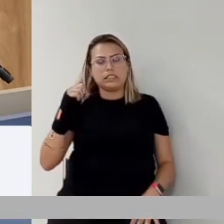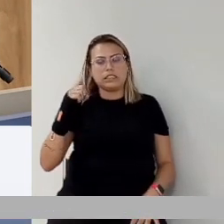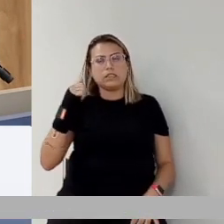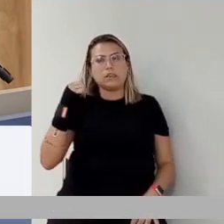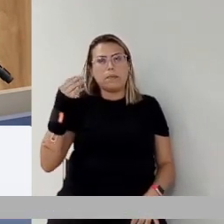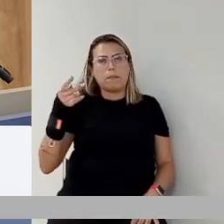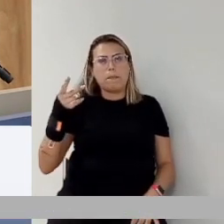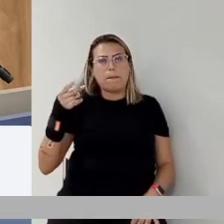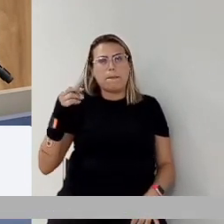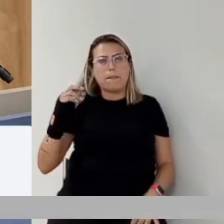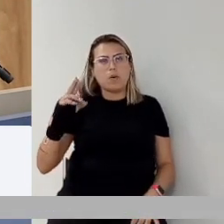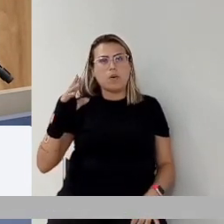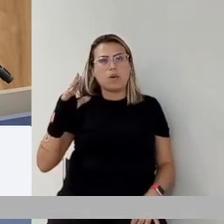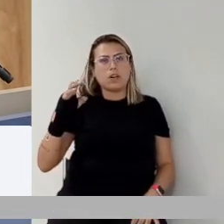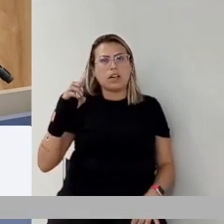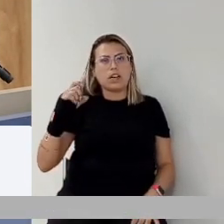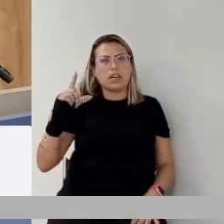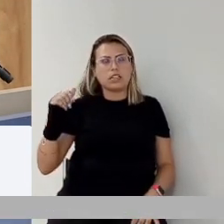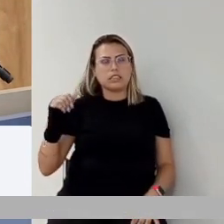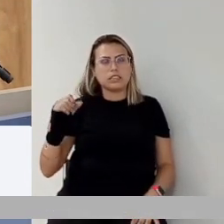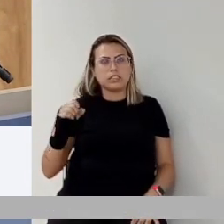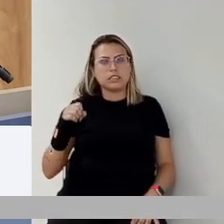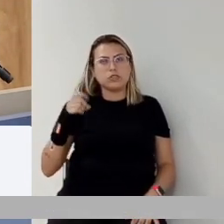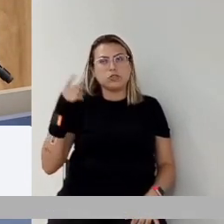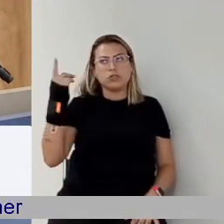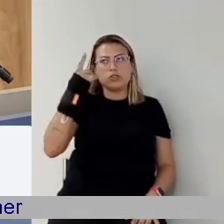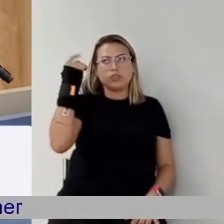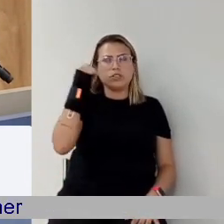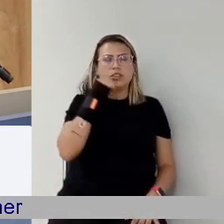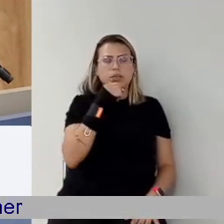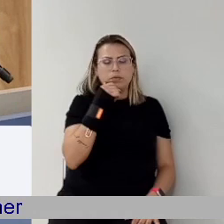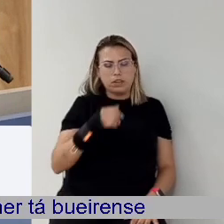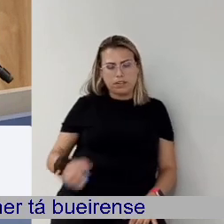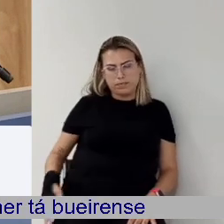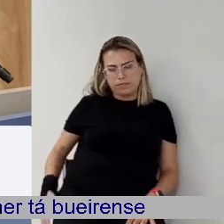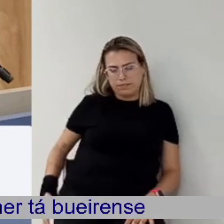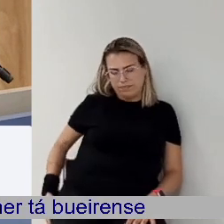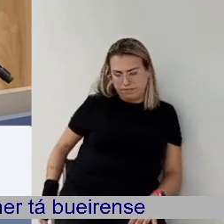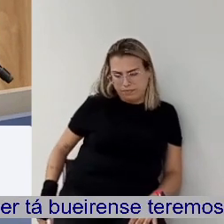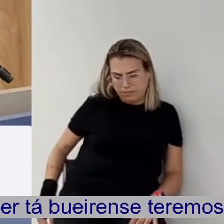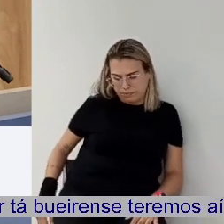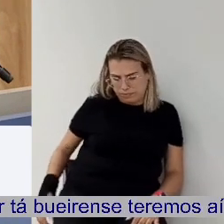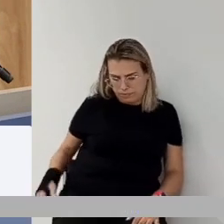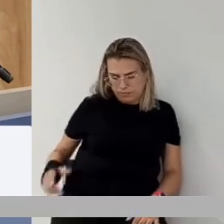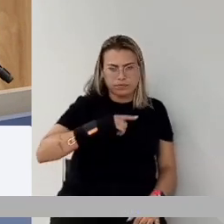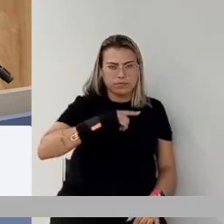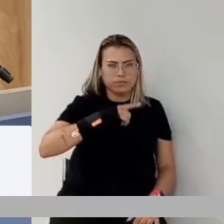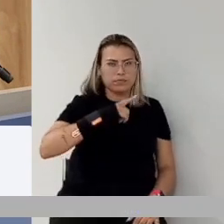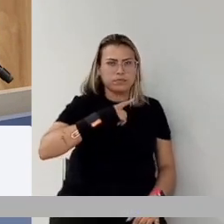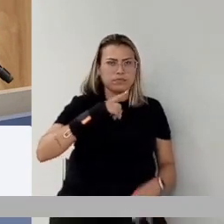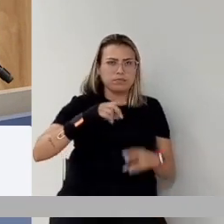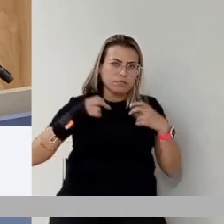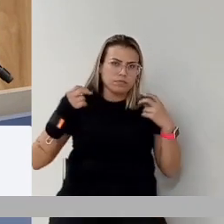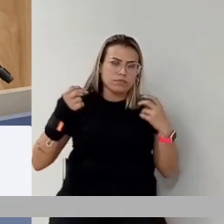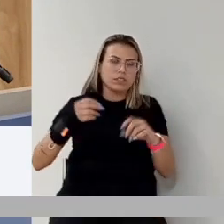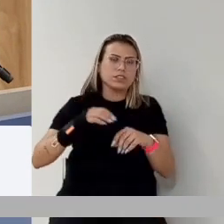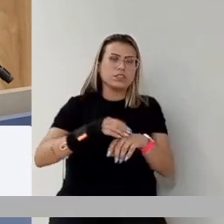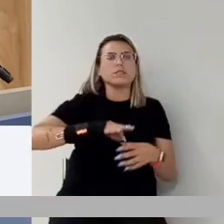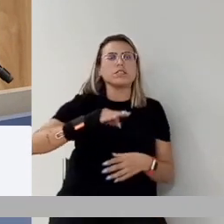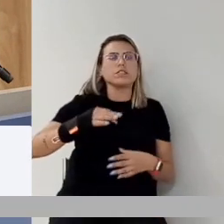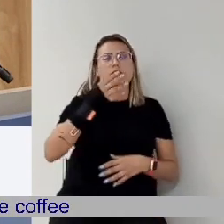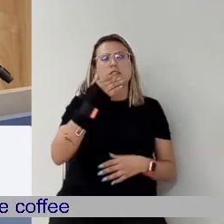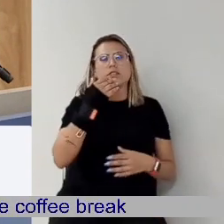em comemoração ao dia da mulher tabuleirense teremos aí uma roda de conversa sorteio de brindes cof